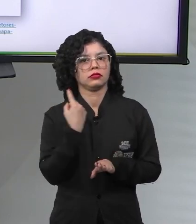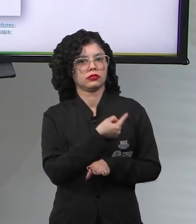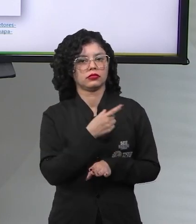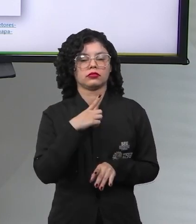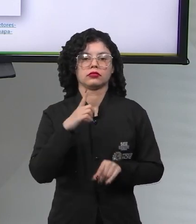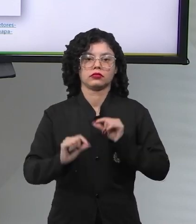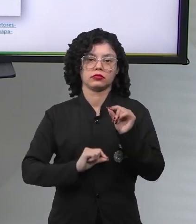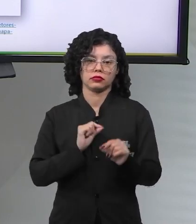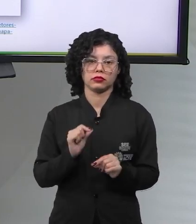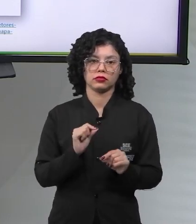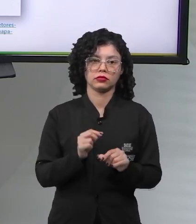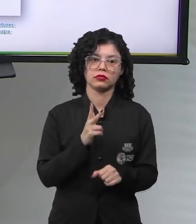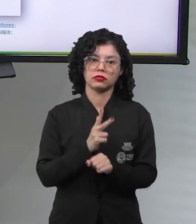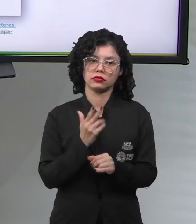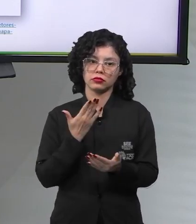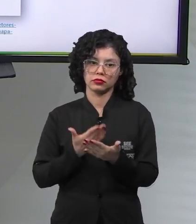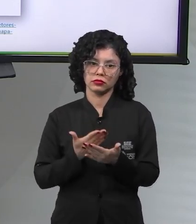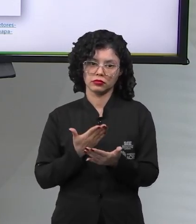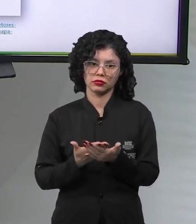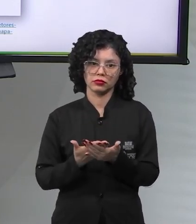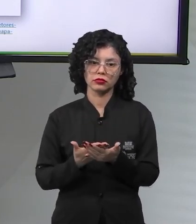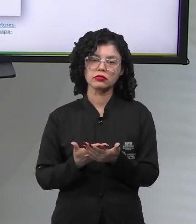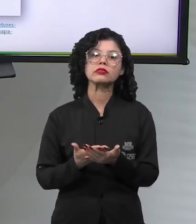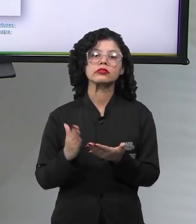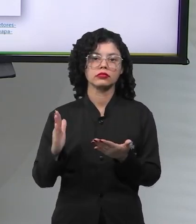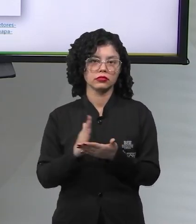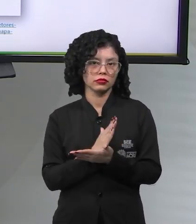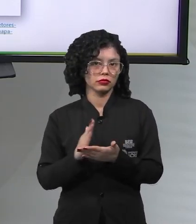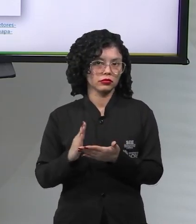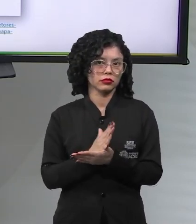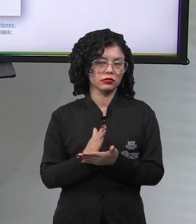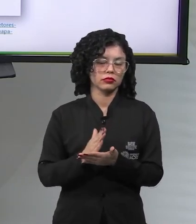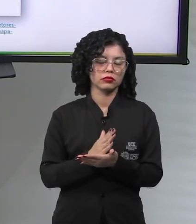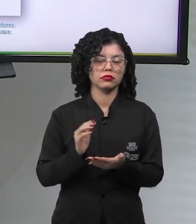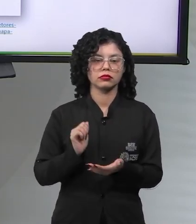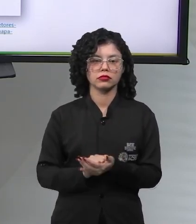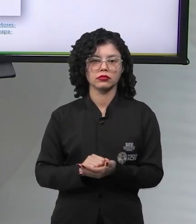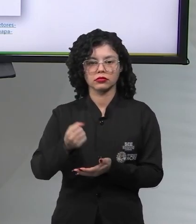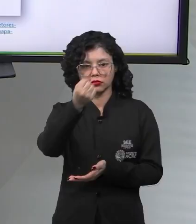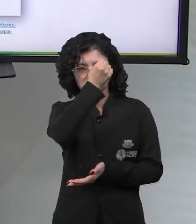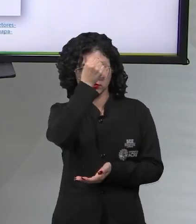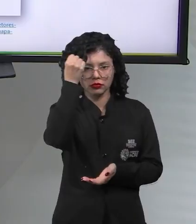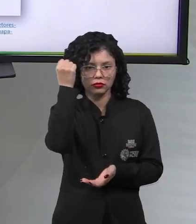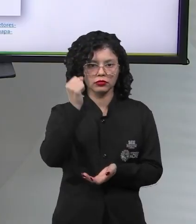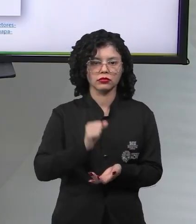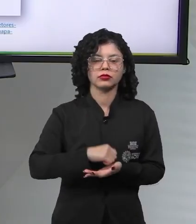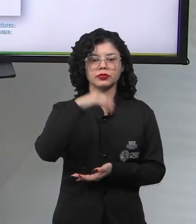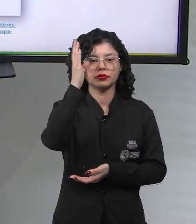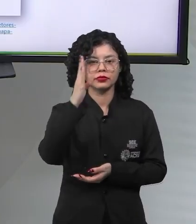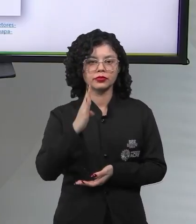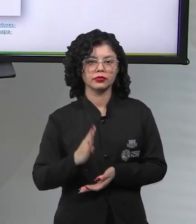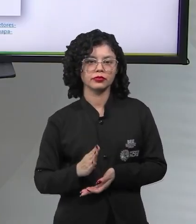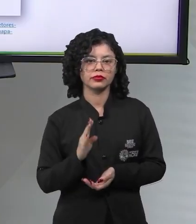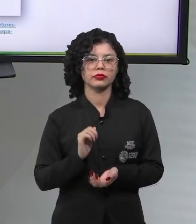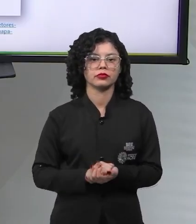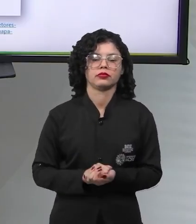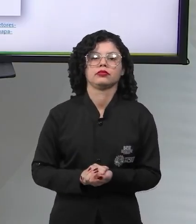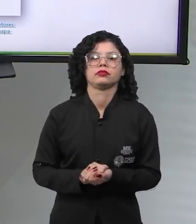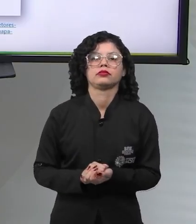teremos uma videoaula em que alguns autores, alguns sociólogos brasileiros